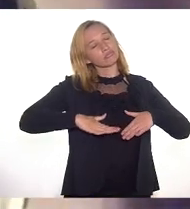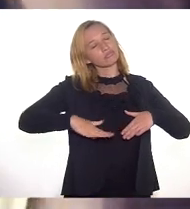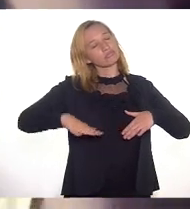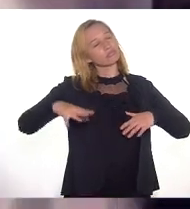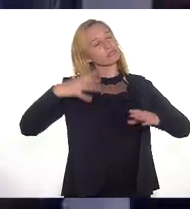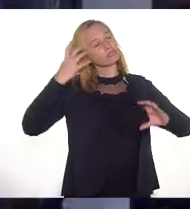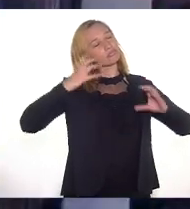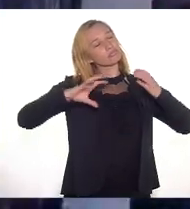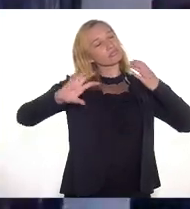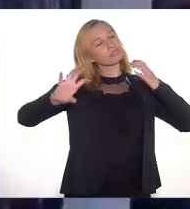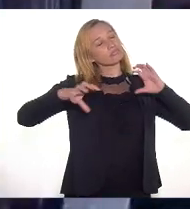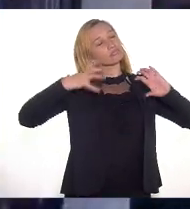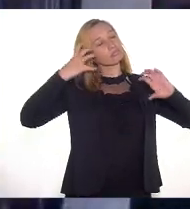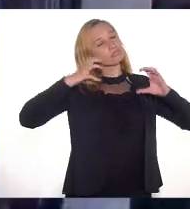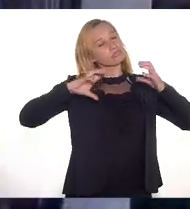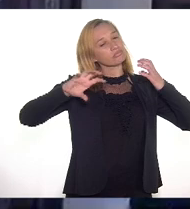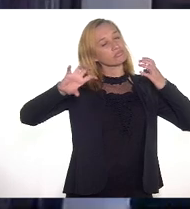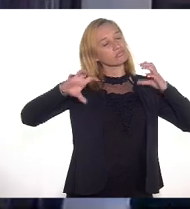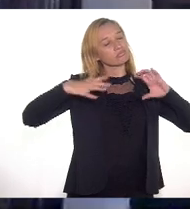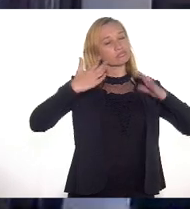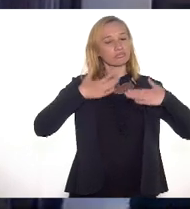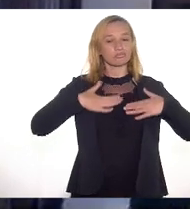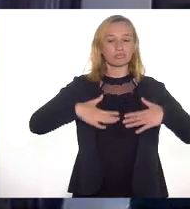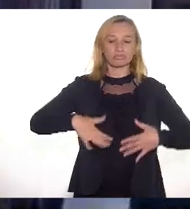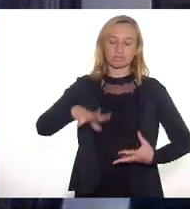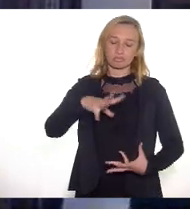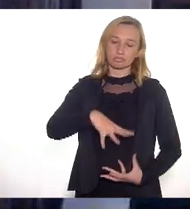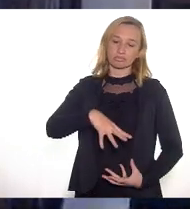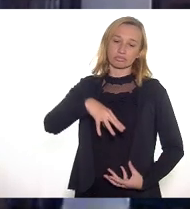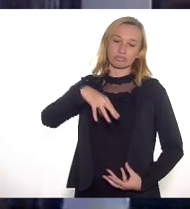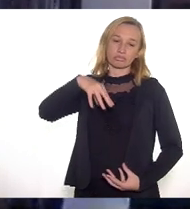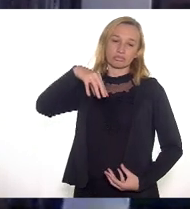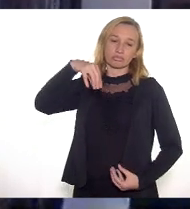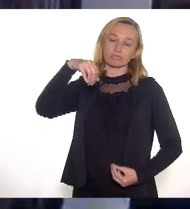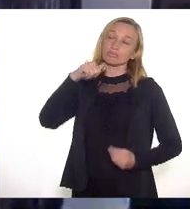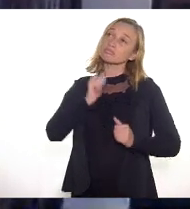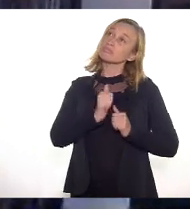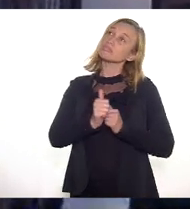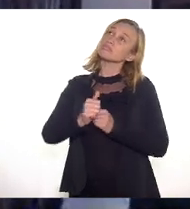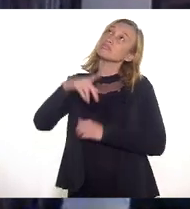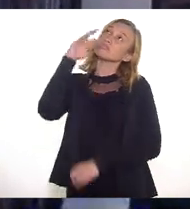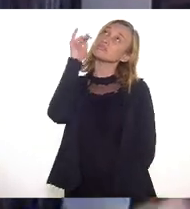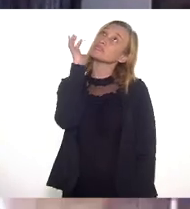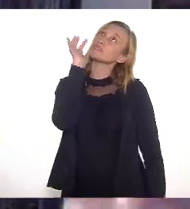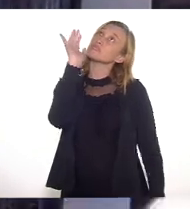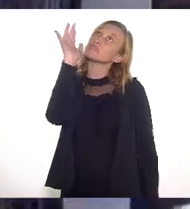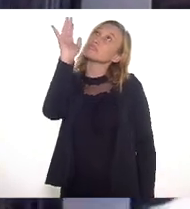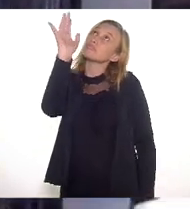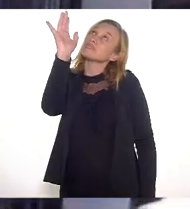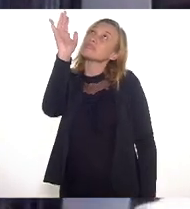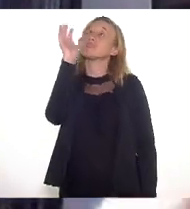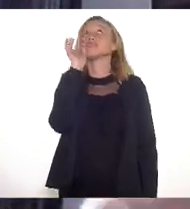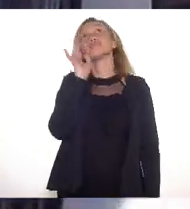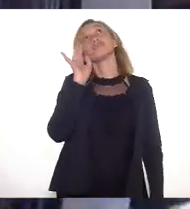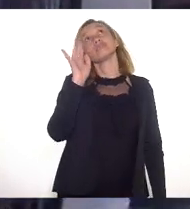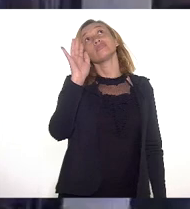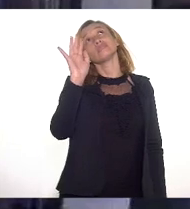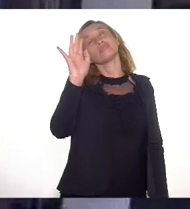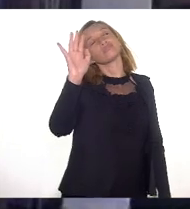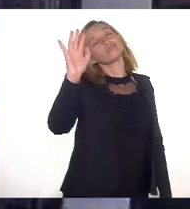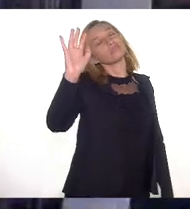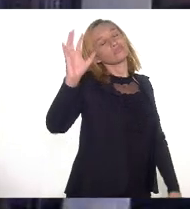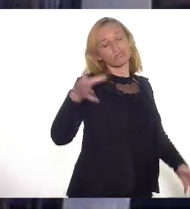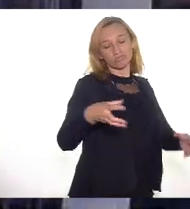cantares. Leveza da alma acompanhada doces sonhos, embalados na beleza de um